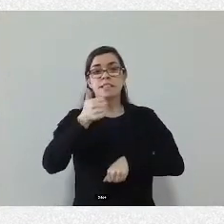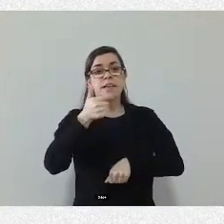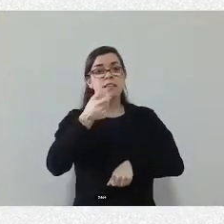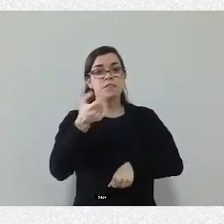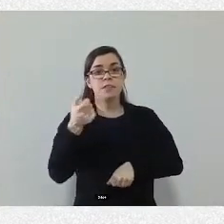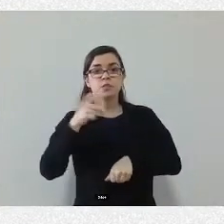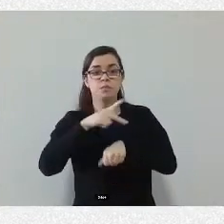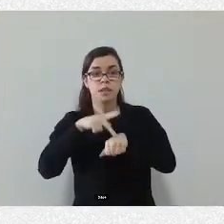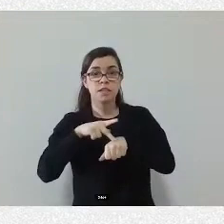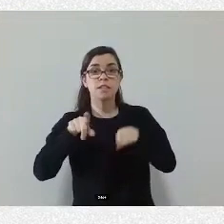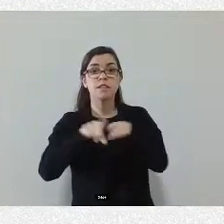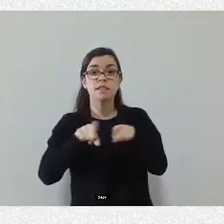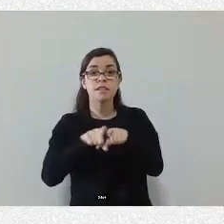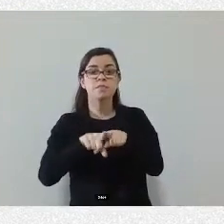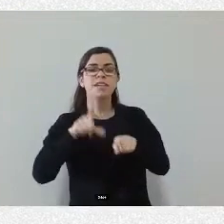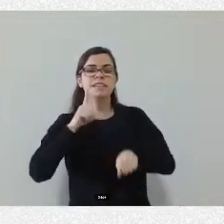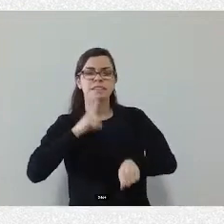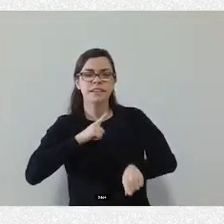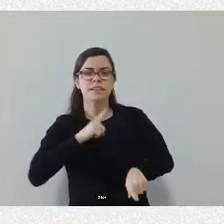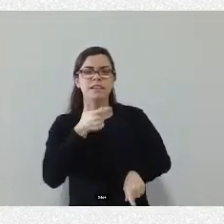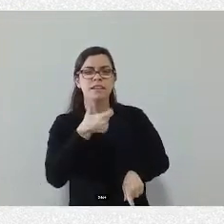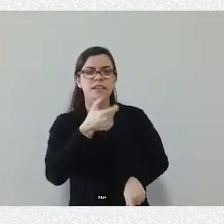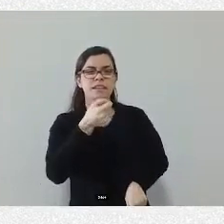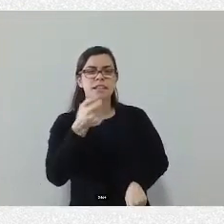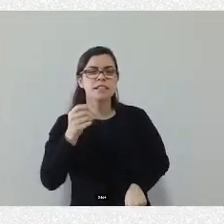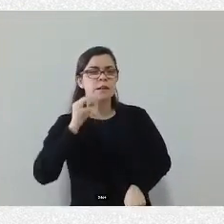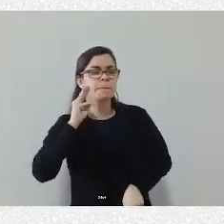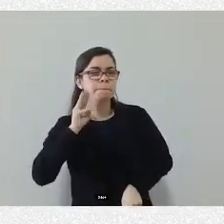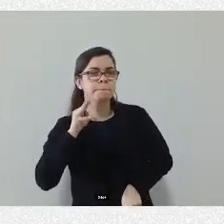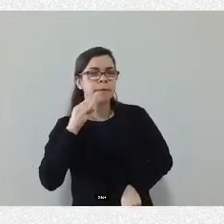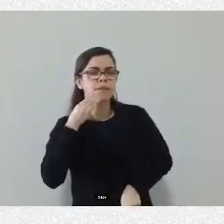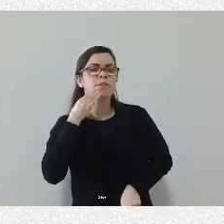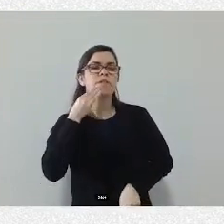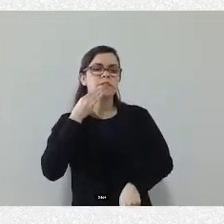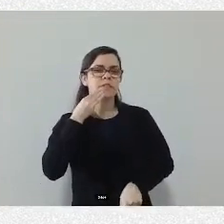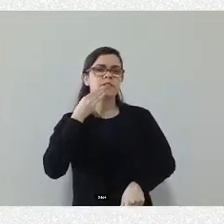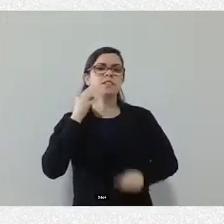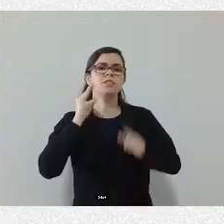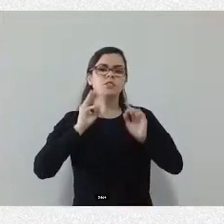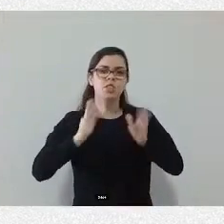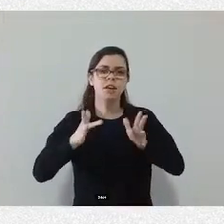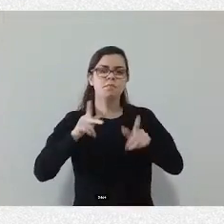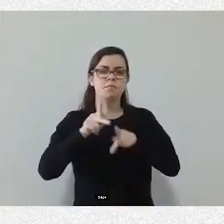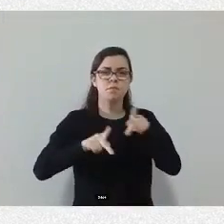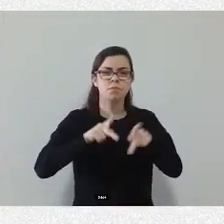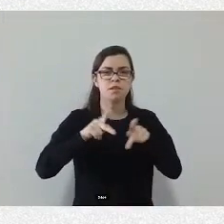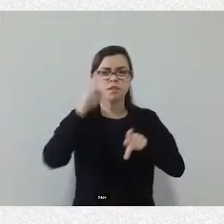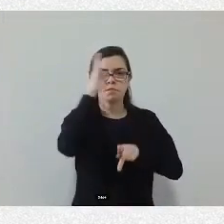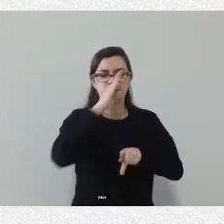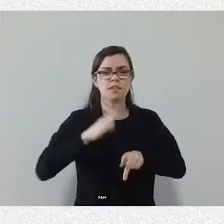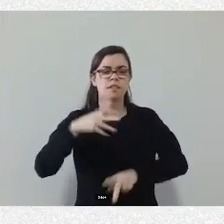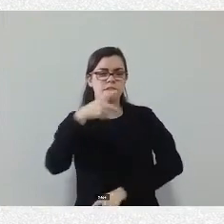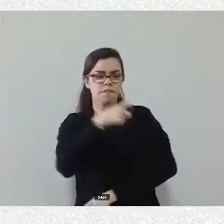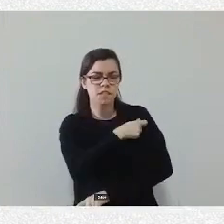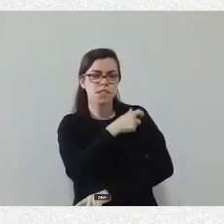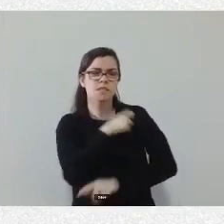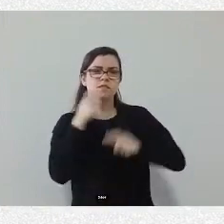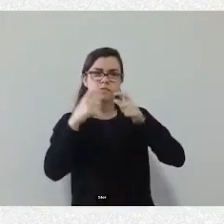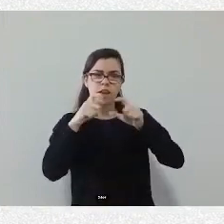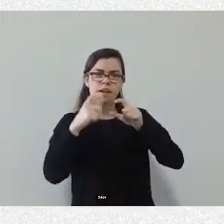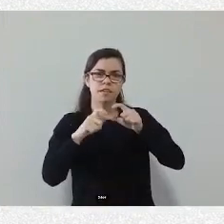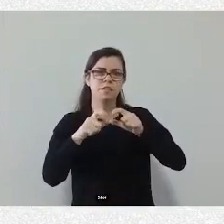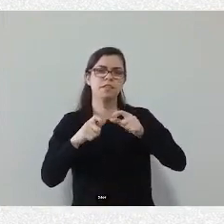de doses dessa vacina aqui para a população brasileira. É com muita honra que a Pfizer está aqui